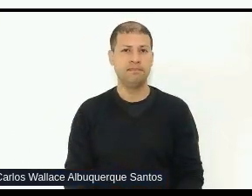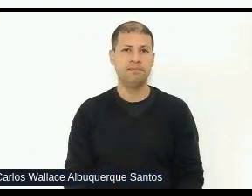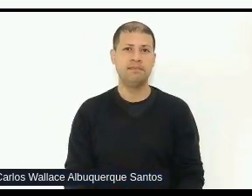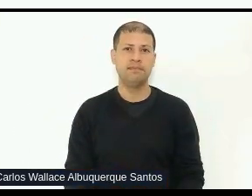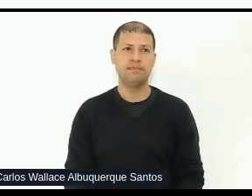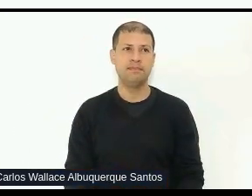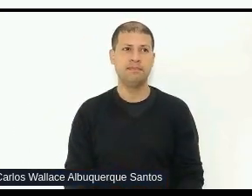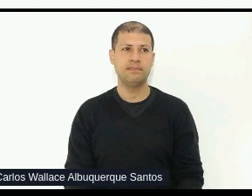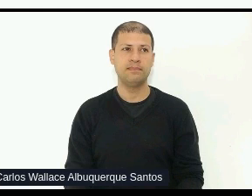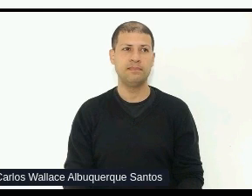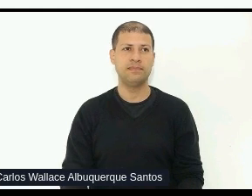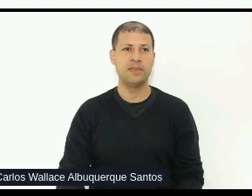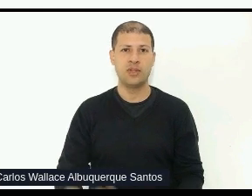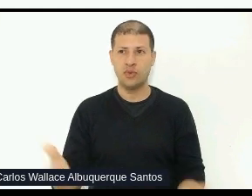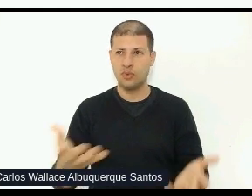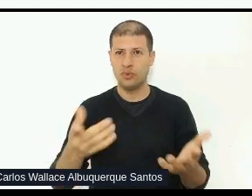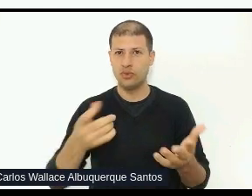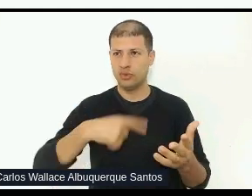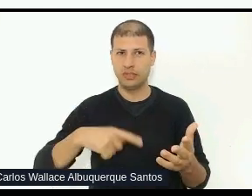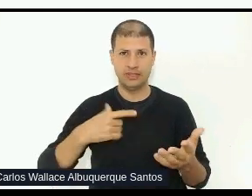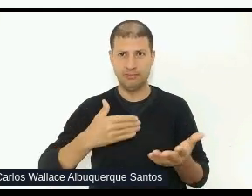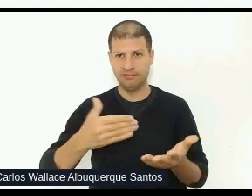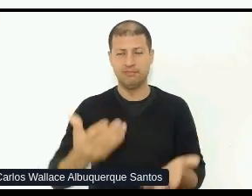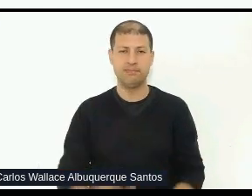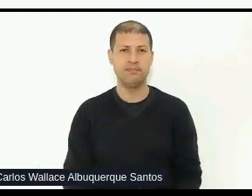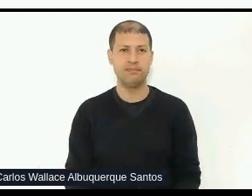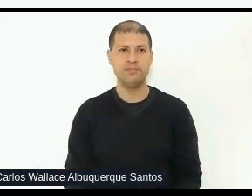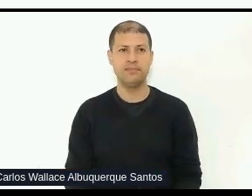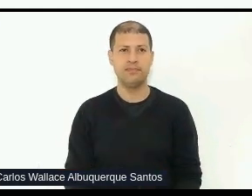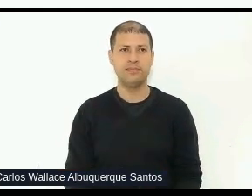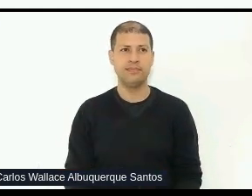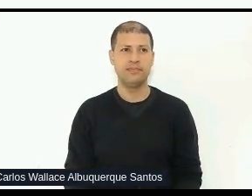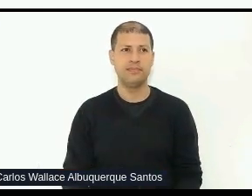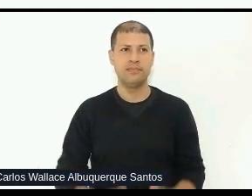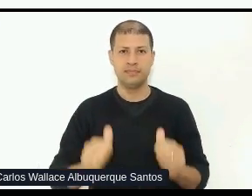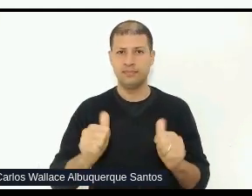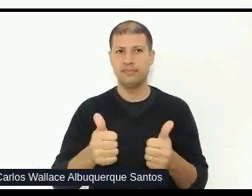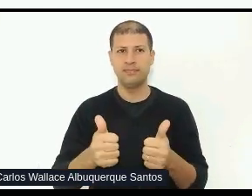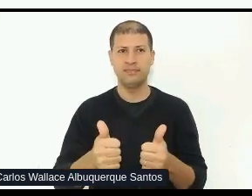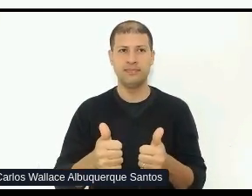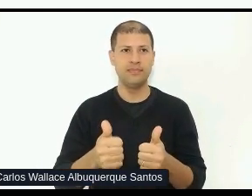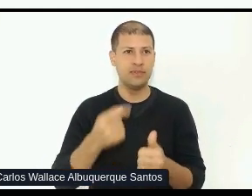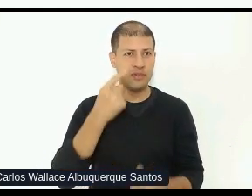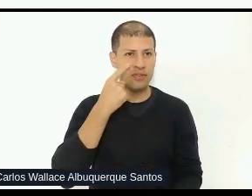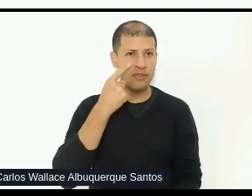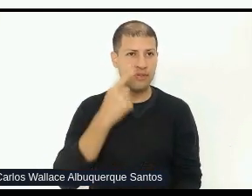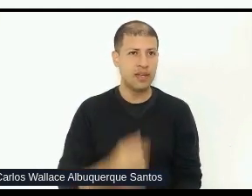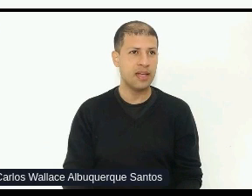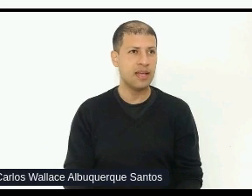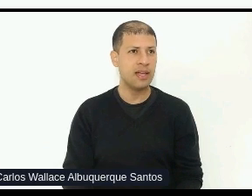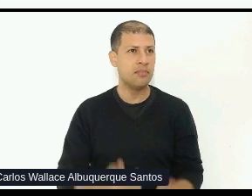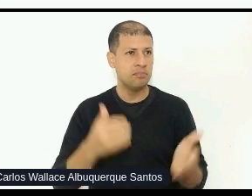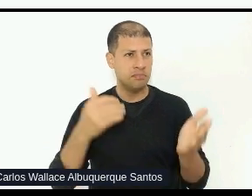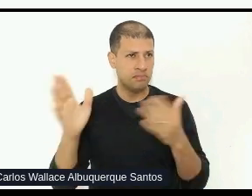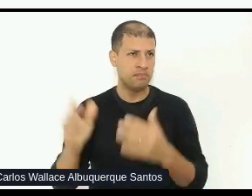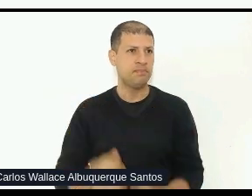nossas agendas aí nessa frente. Tá bom. Então vamos lá. Pode passar, né, também.